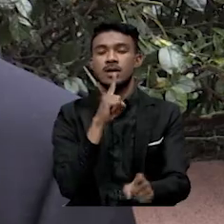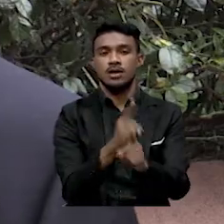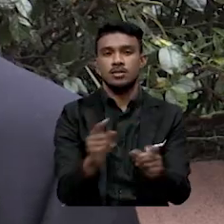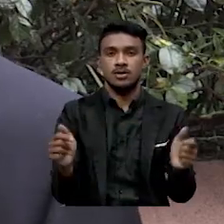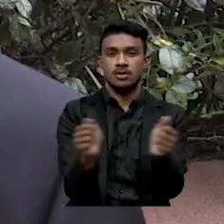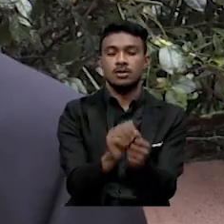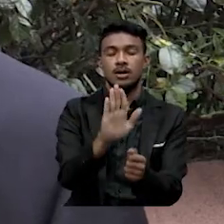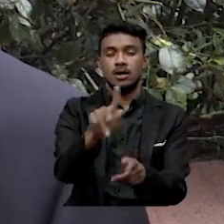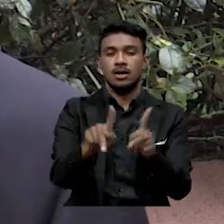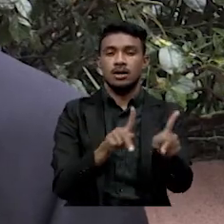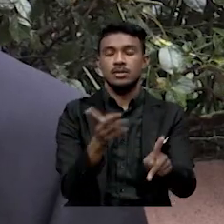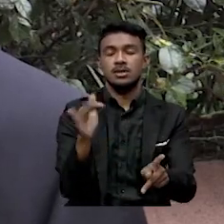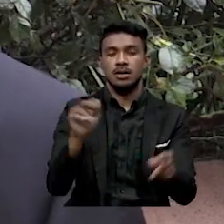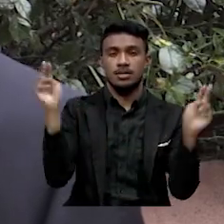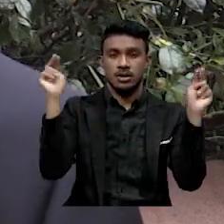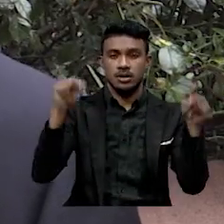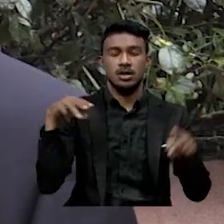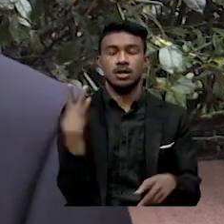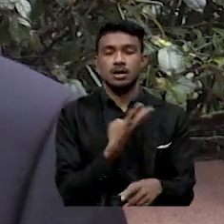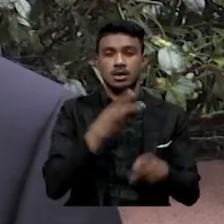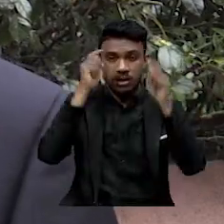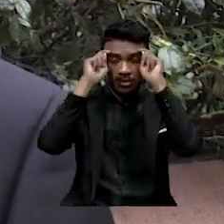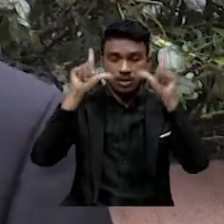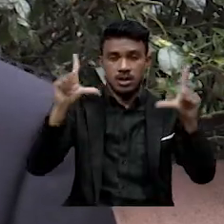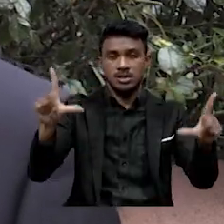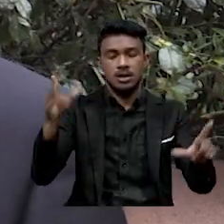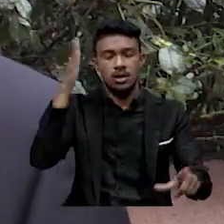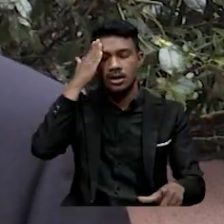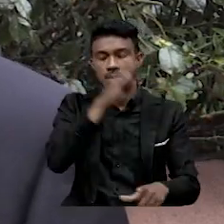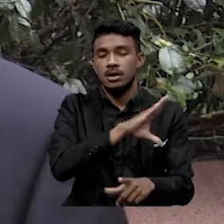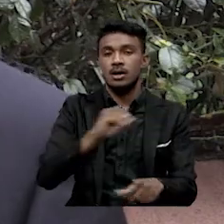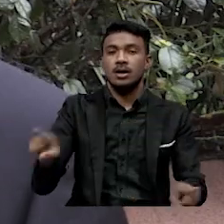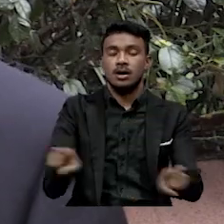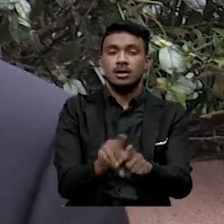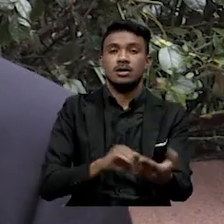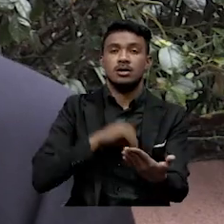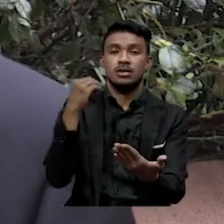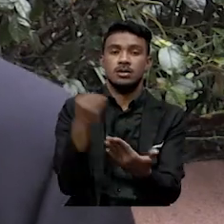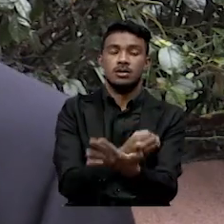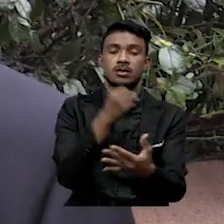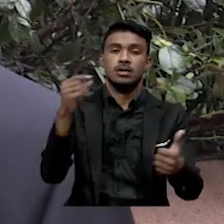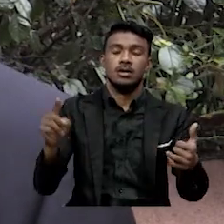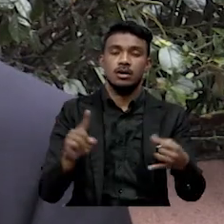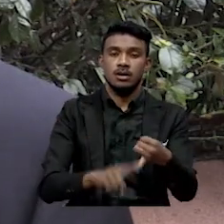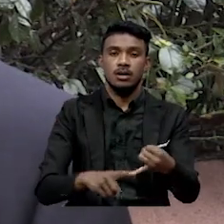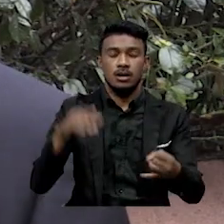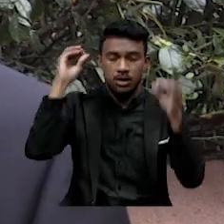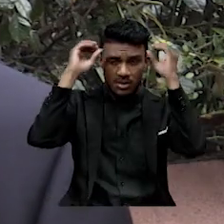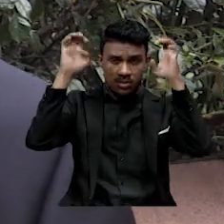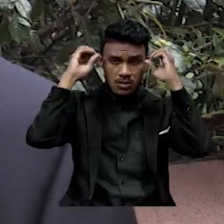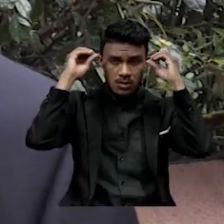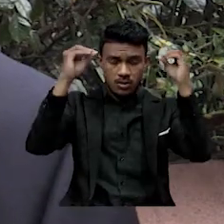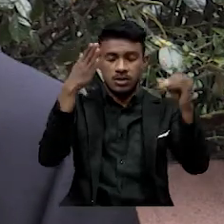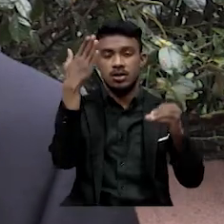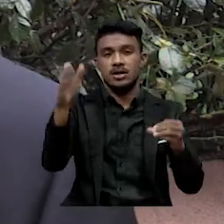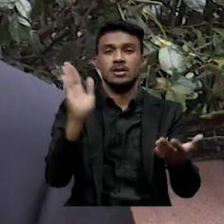ni ema presija hatene ita Timor Leste. Objetivo final atu hanorin iha escola la os de escola católica mai be